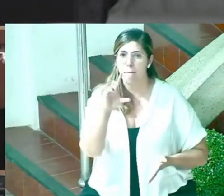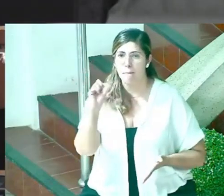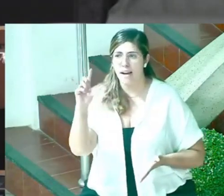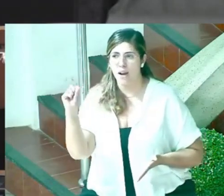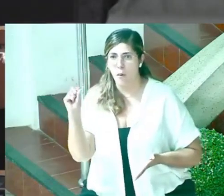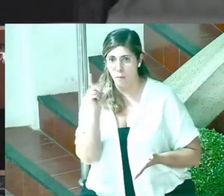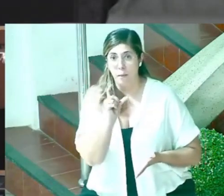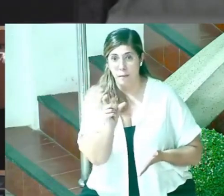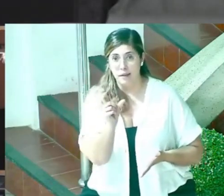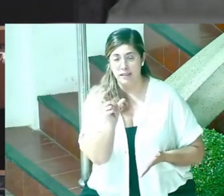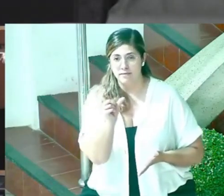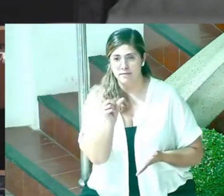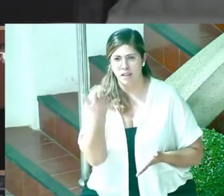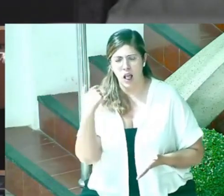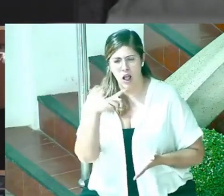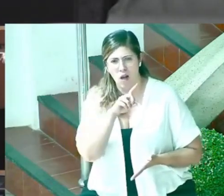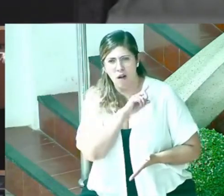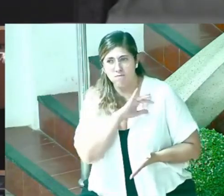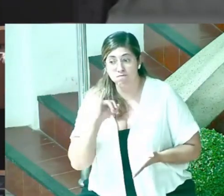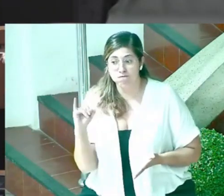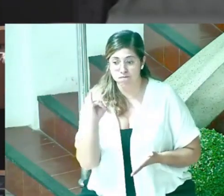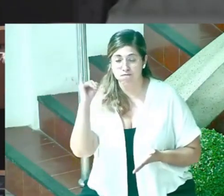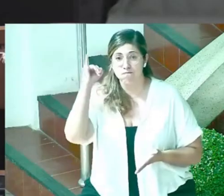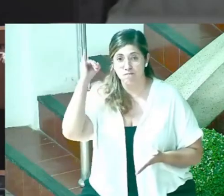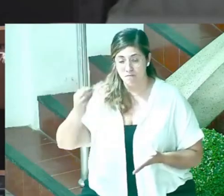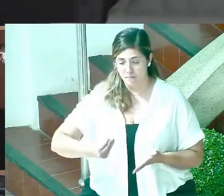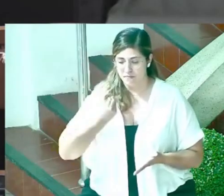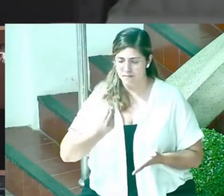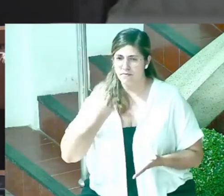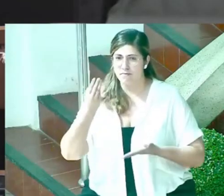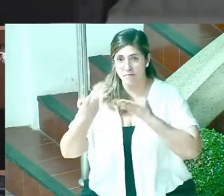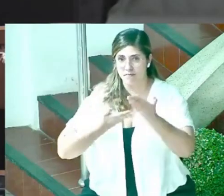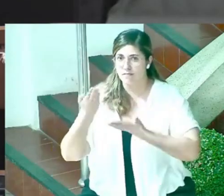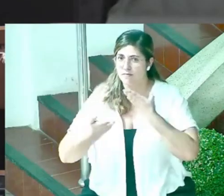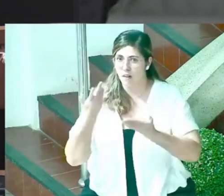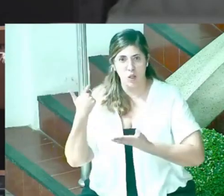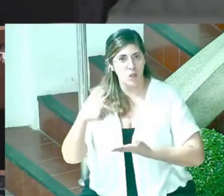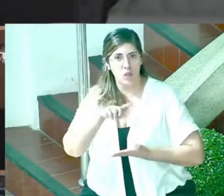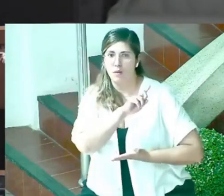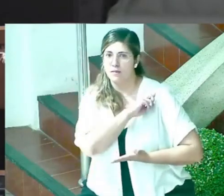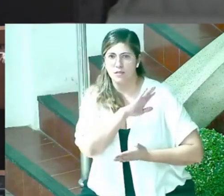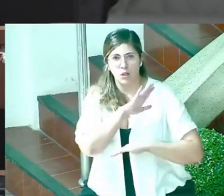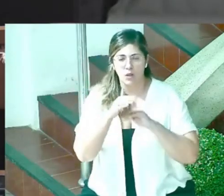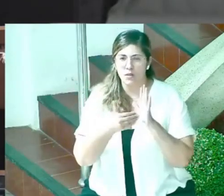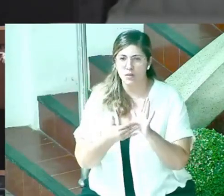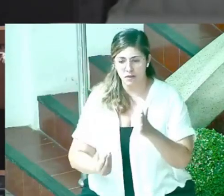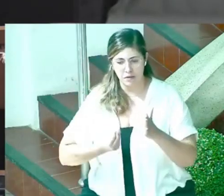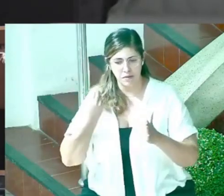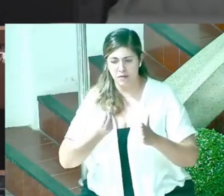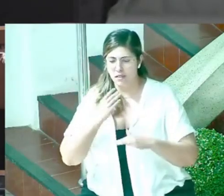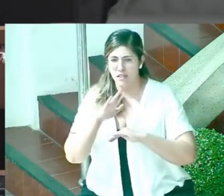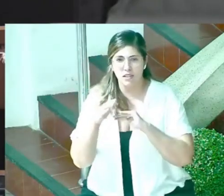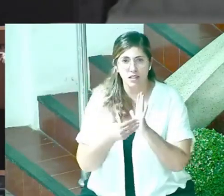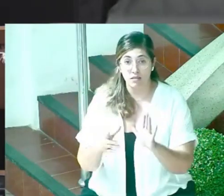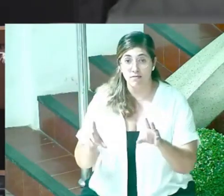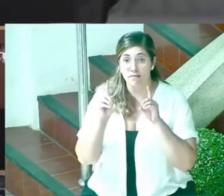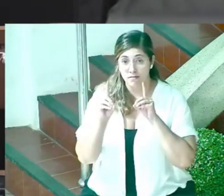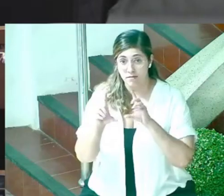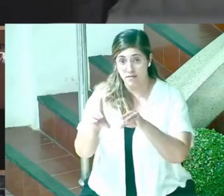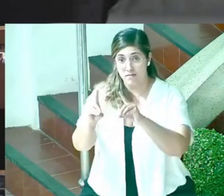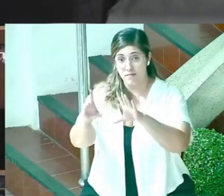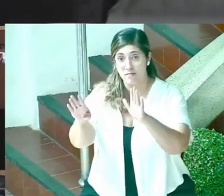teu reino, seja feita a tua vontade. Eis aí algumas petições. Adoração ao Pai,